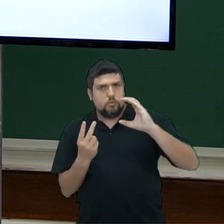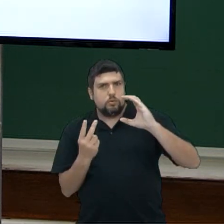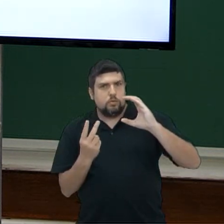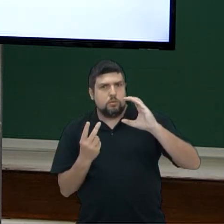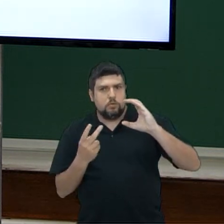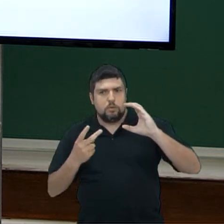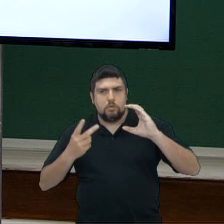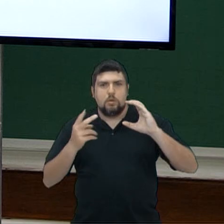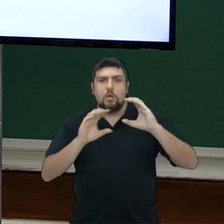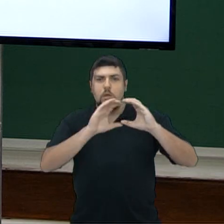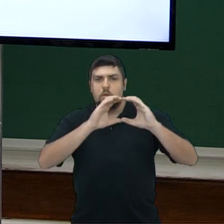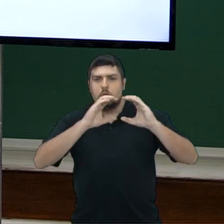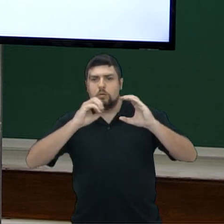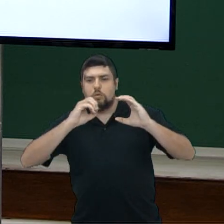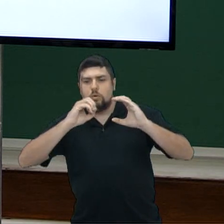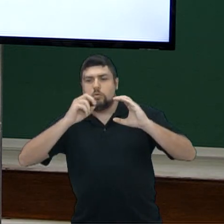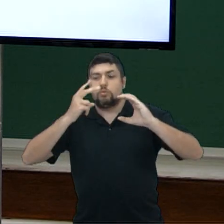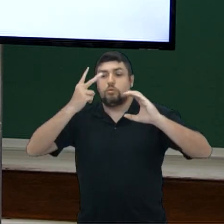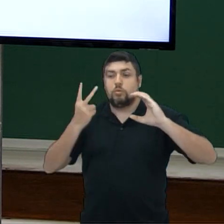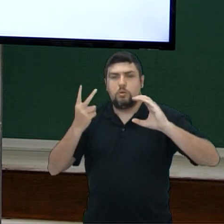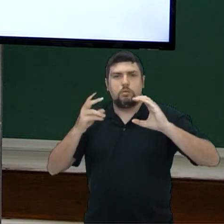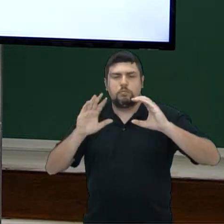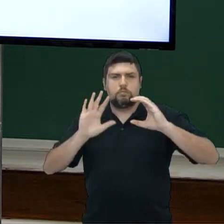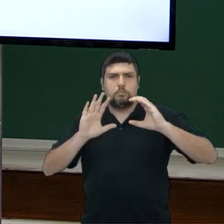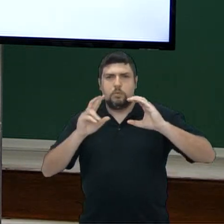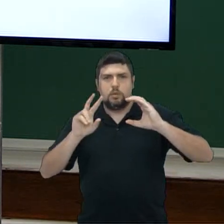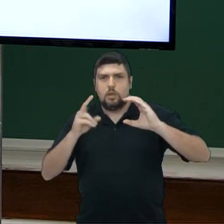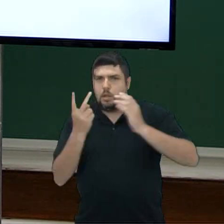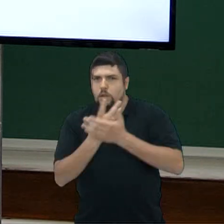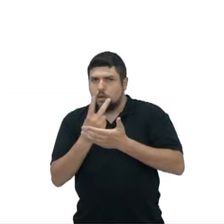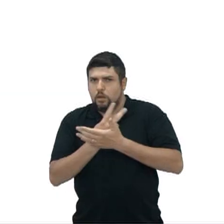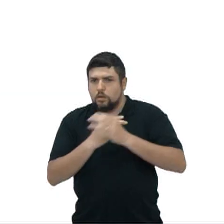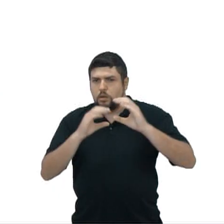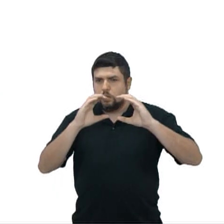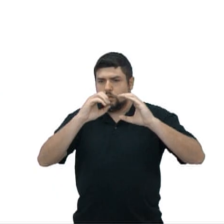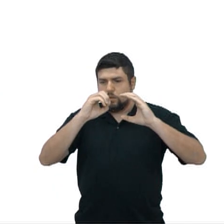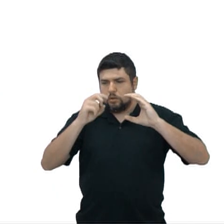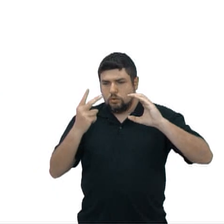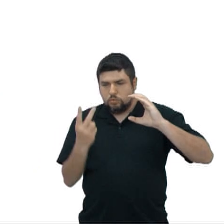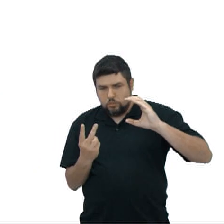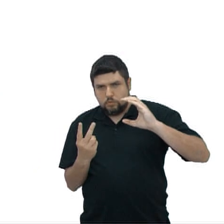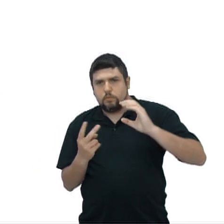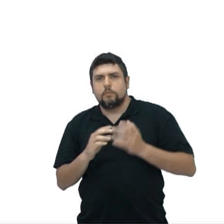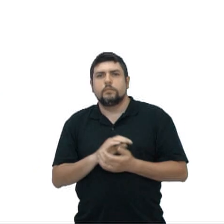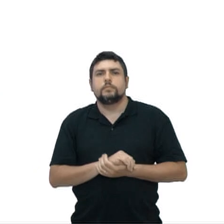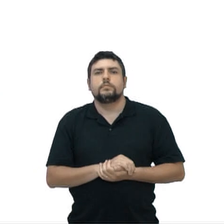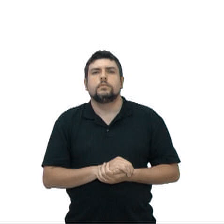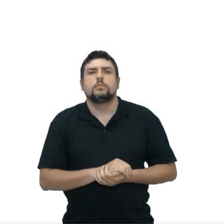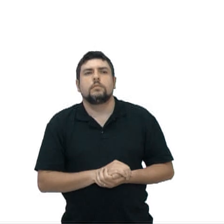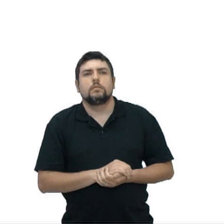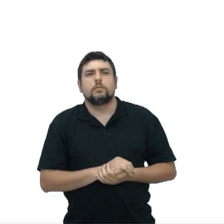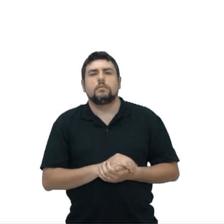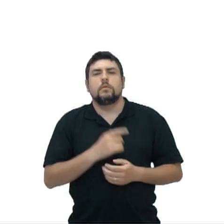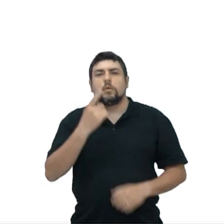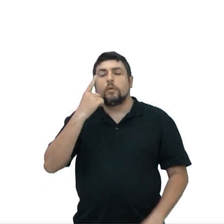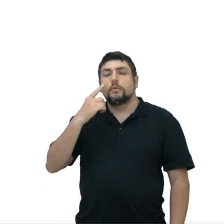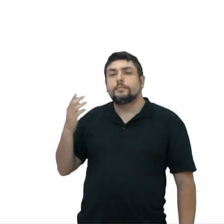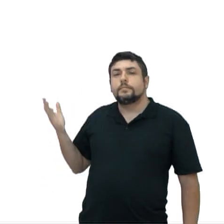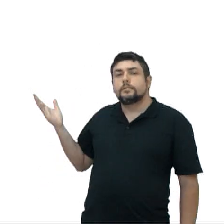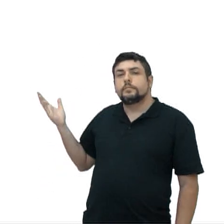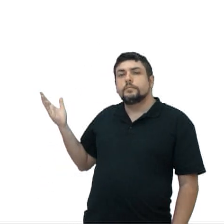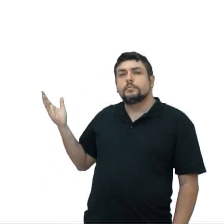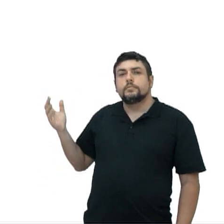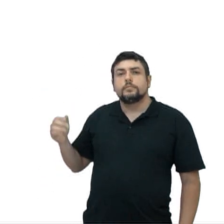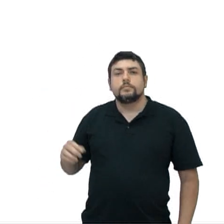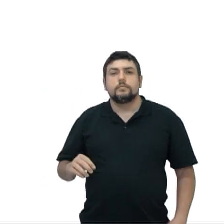ele ali embaixo do oxigênio, tá bom? Mas a ligação, a fórmula estrutural desse composto é aqui, ó. Carbono, dupla